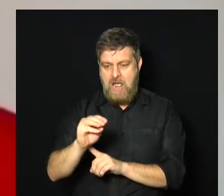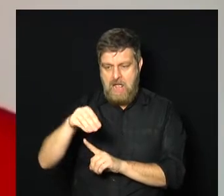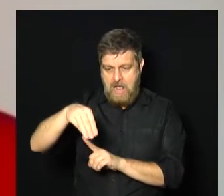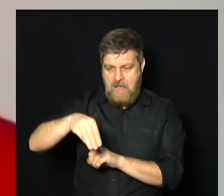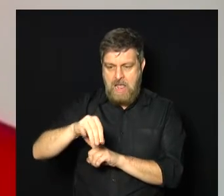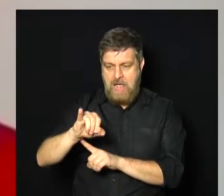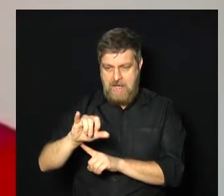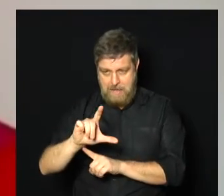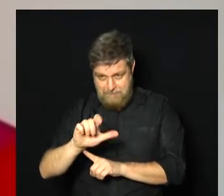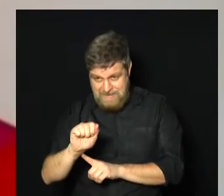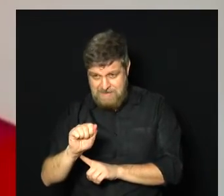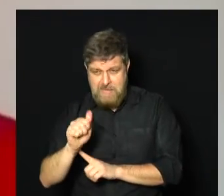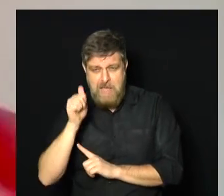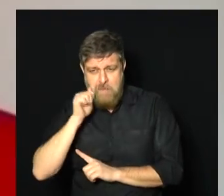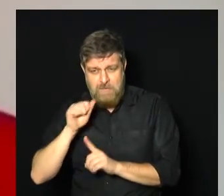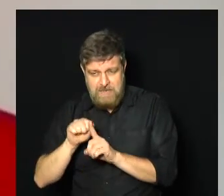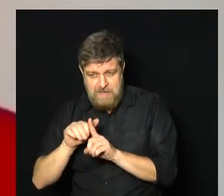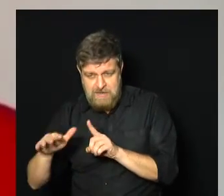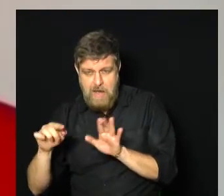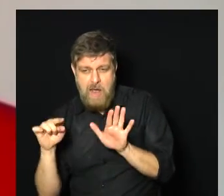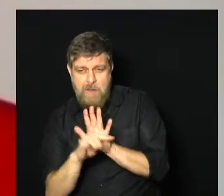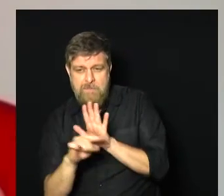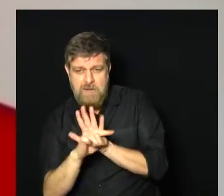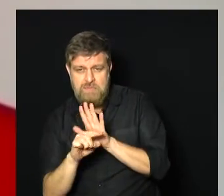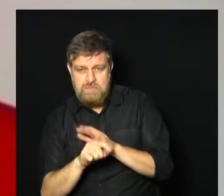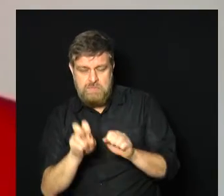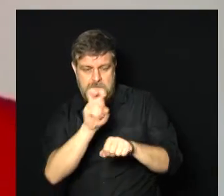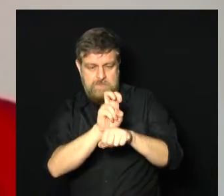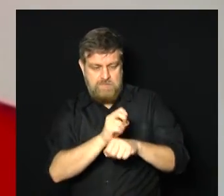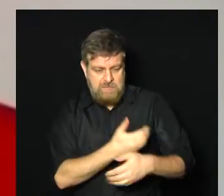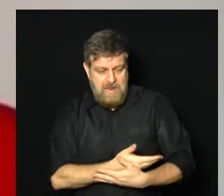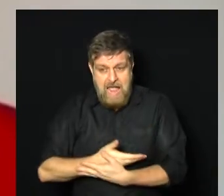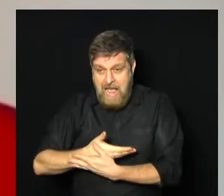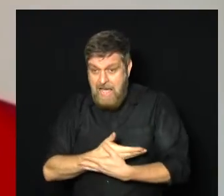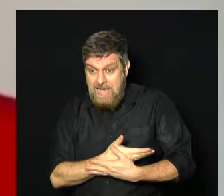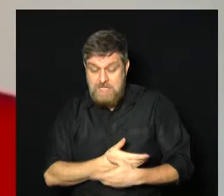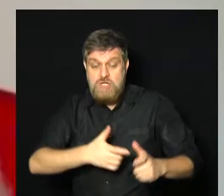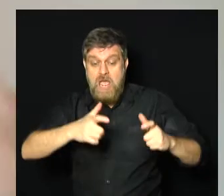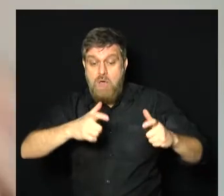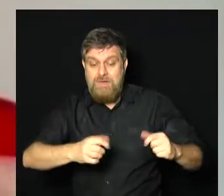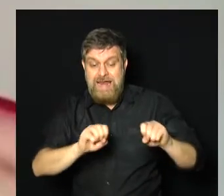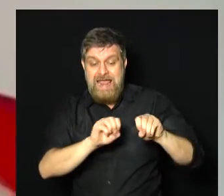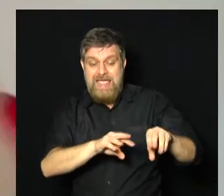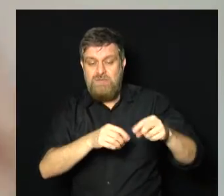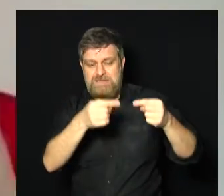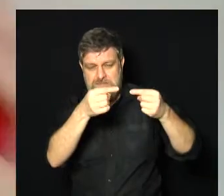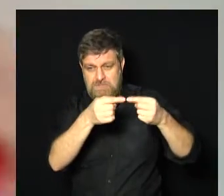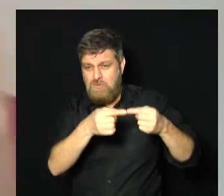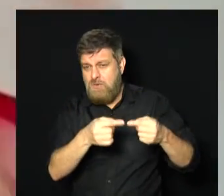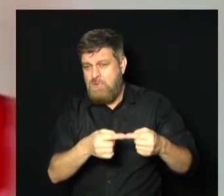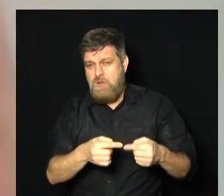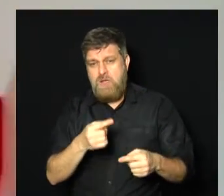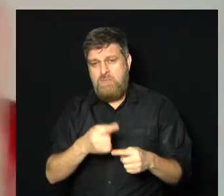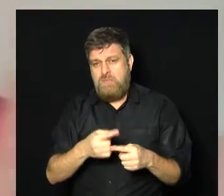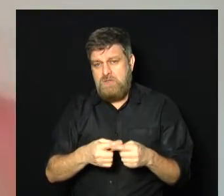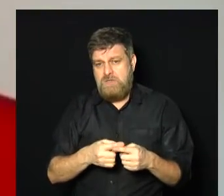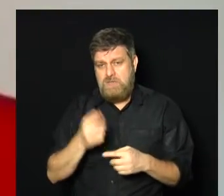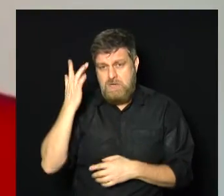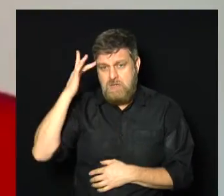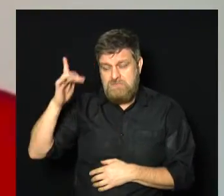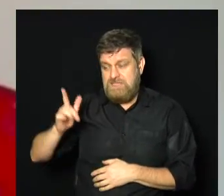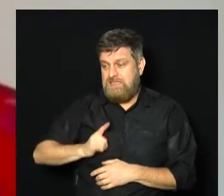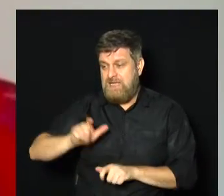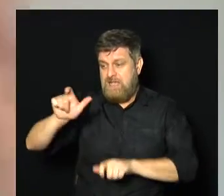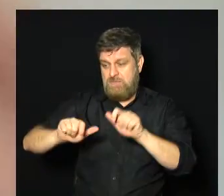se a creche é uma escola, um lugar de educação, né, porque não sei se outras pessoas que estão